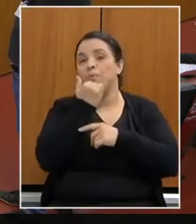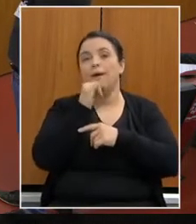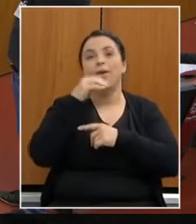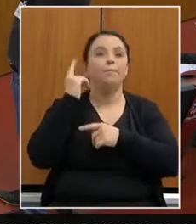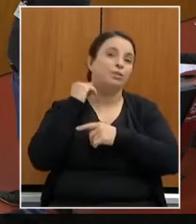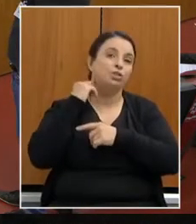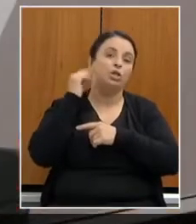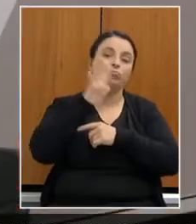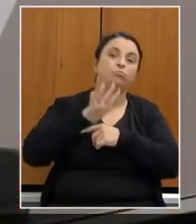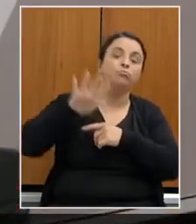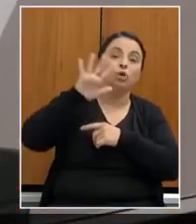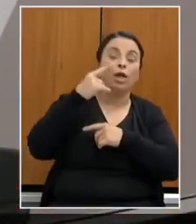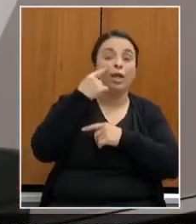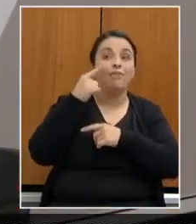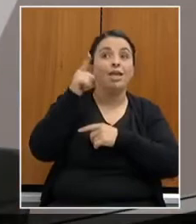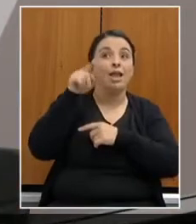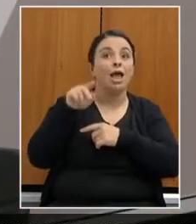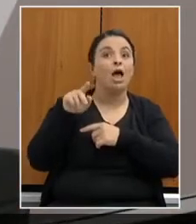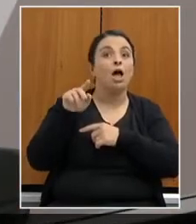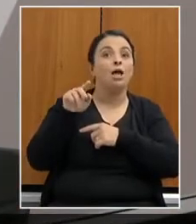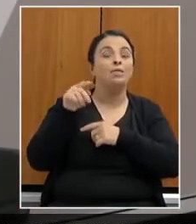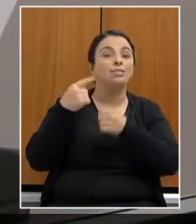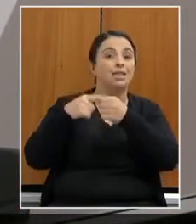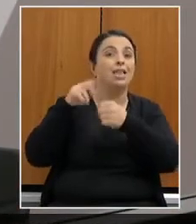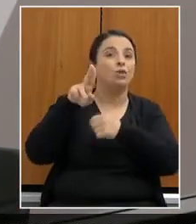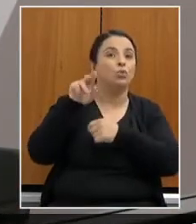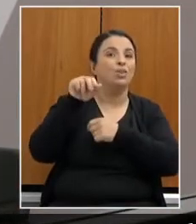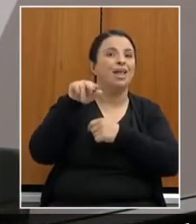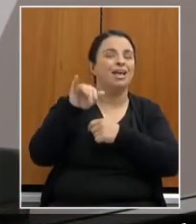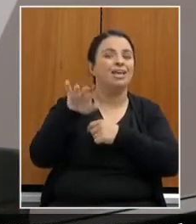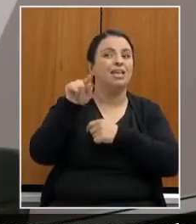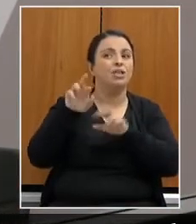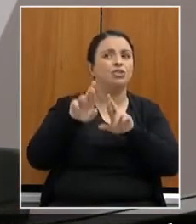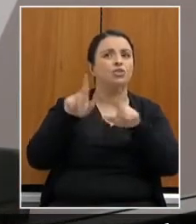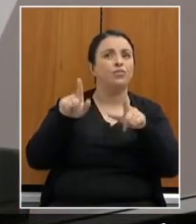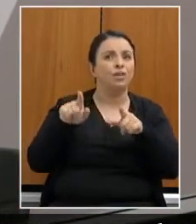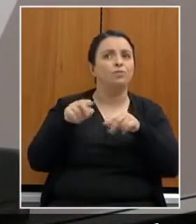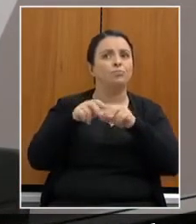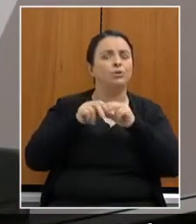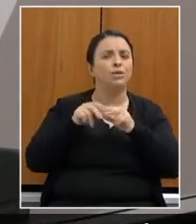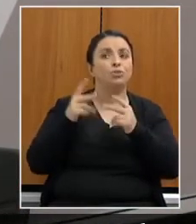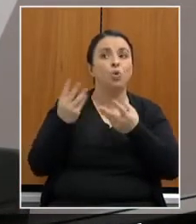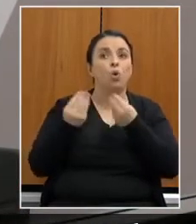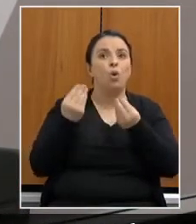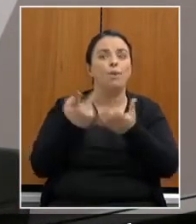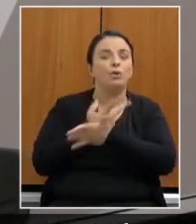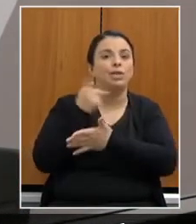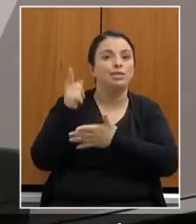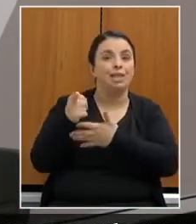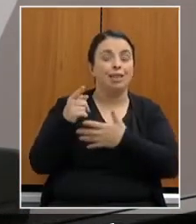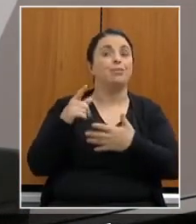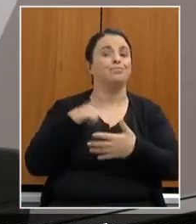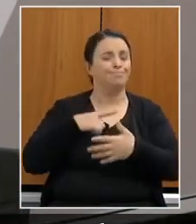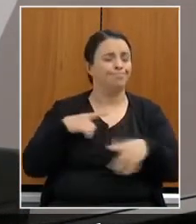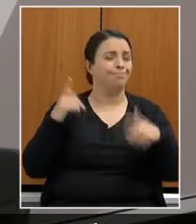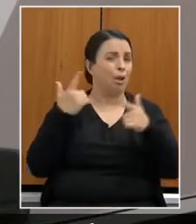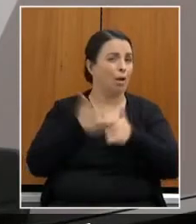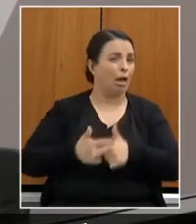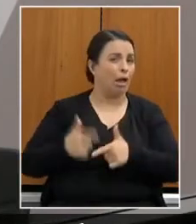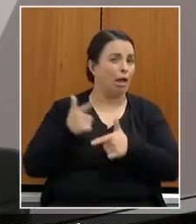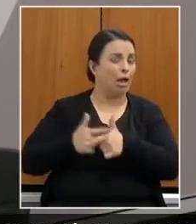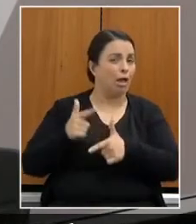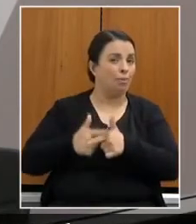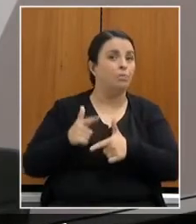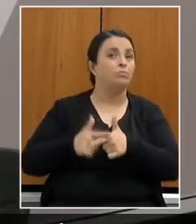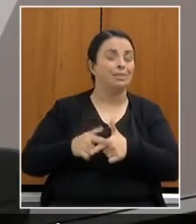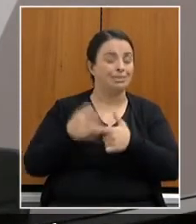tem uma certa diferença pela situação que se encontra bem caótico e não é uma crítica aqui a